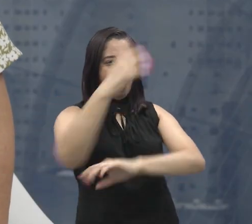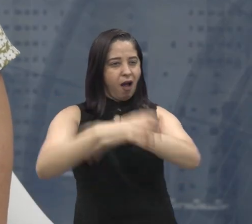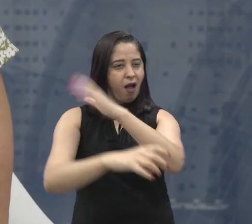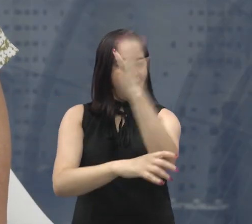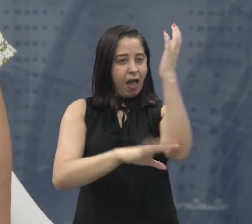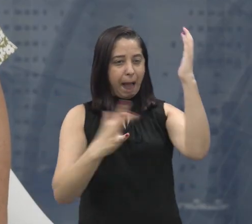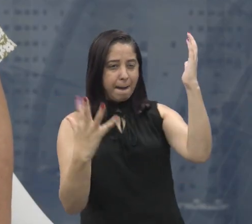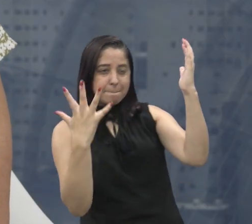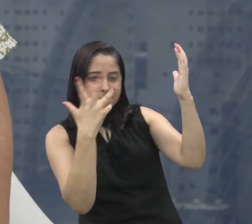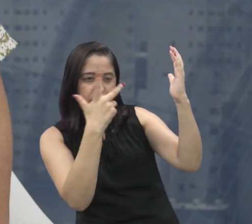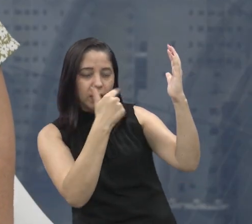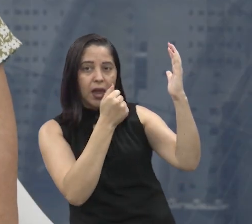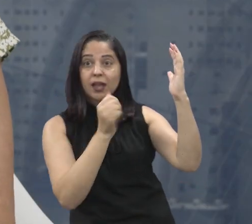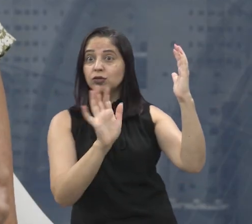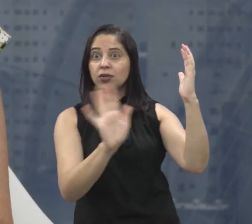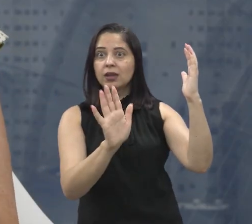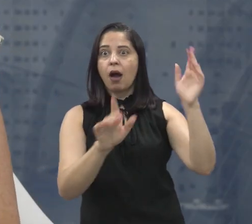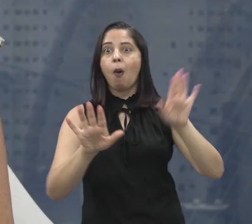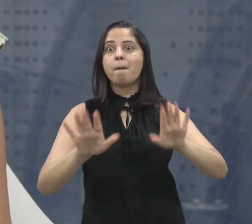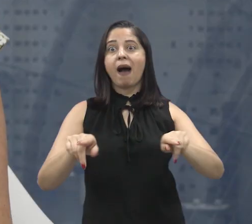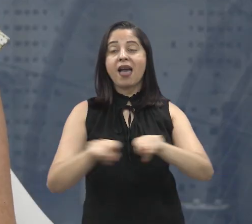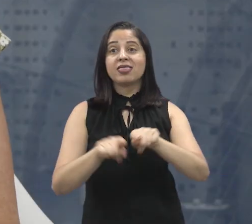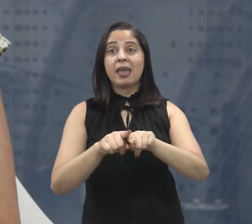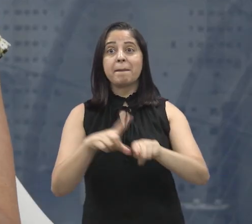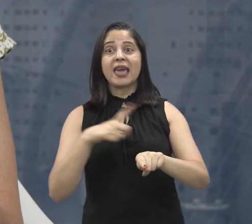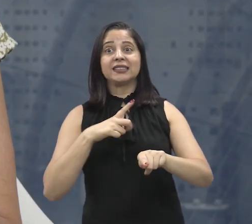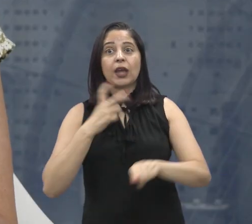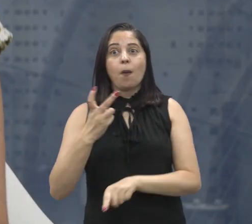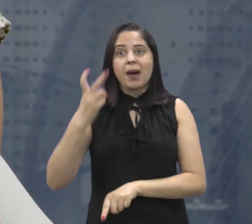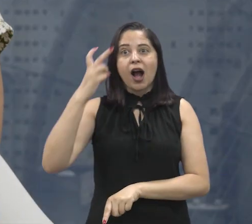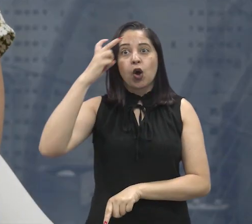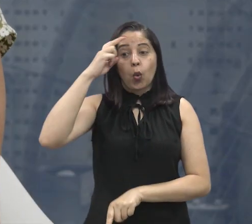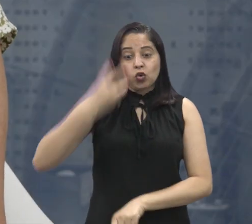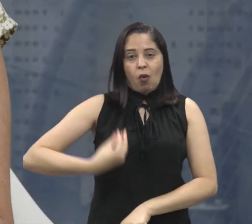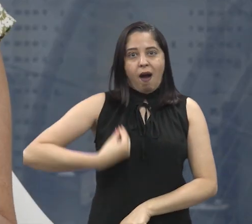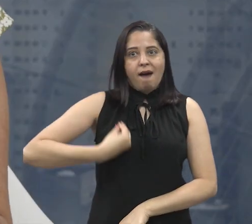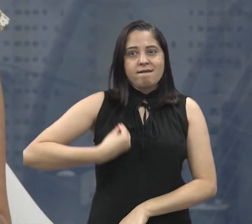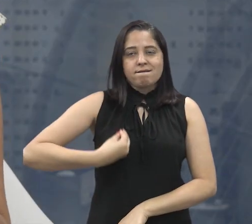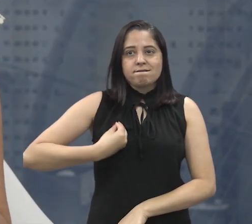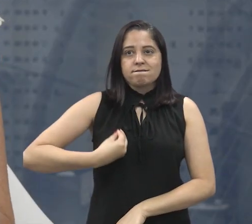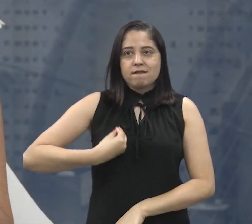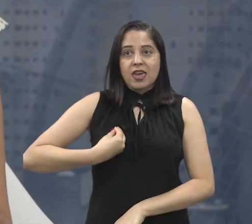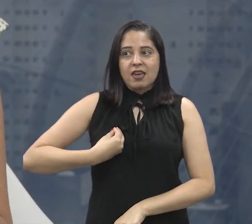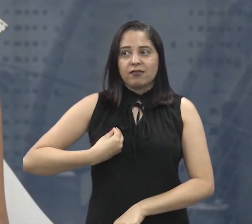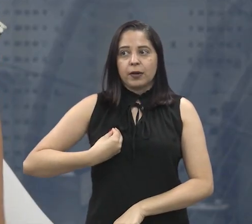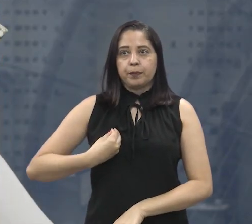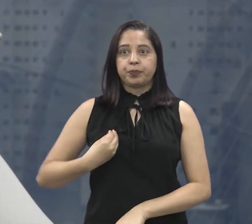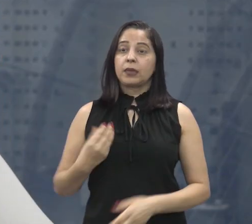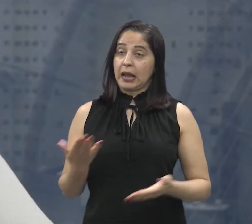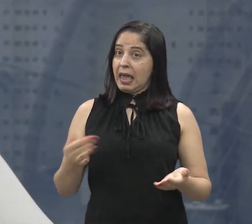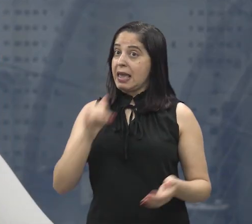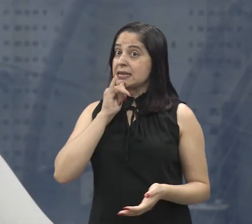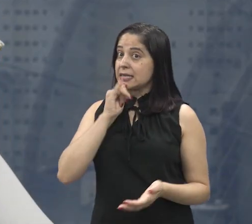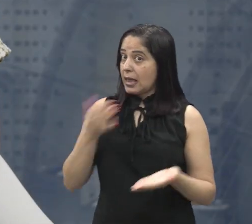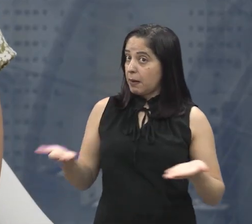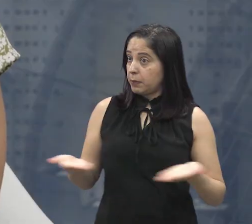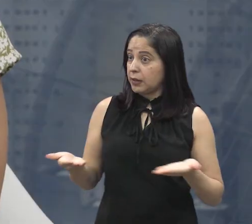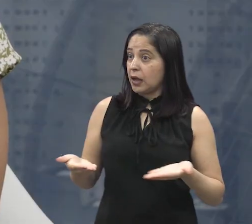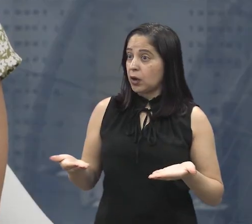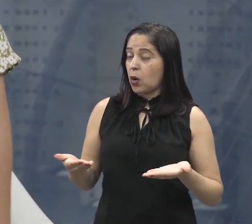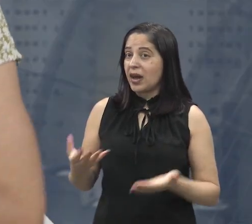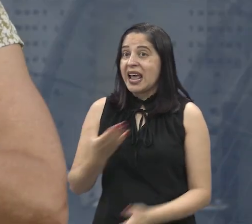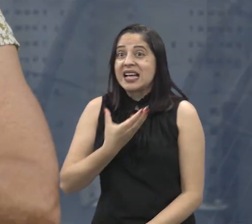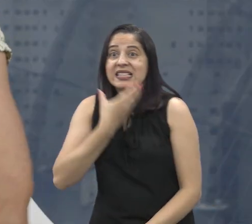viva, né? Então agora estamos na ocasião, por exemplo, dezembro e janeiro, uma ocasião muito forte das folias de